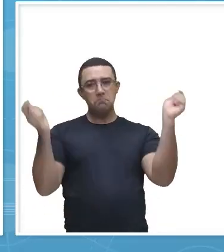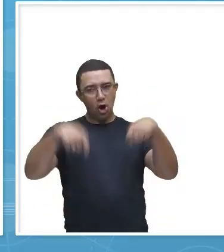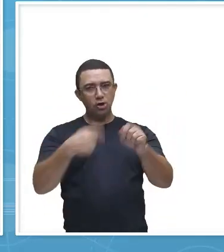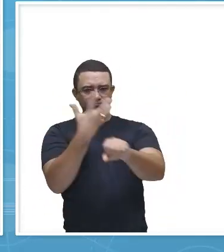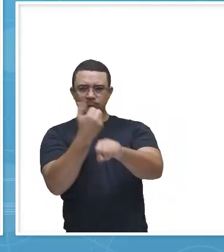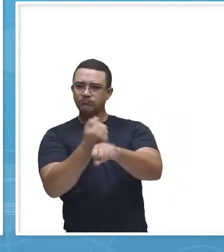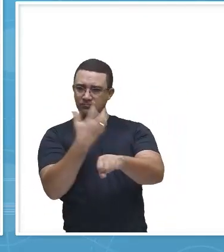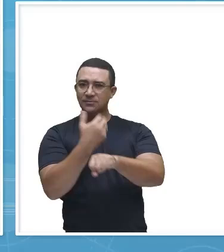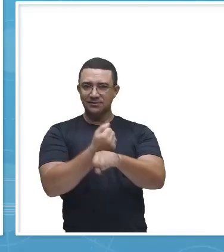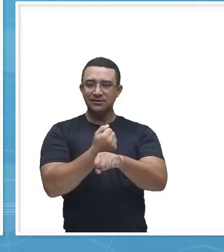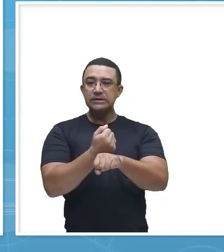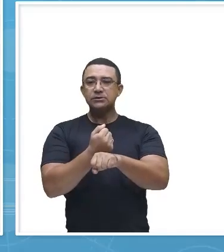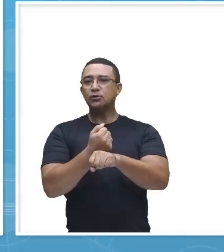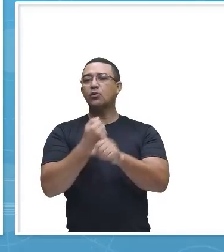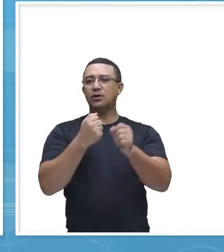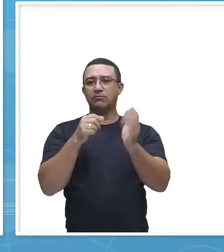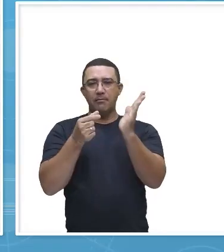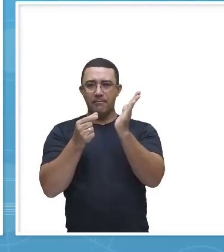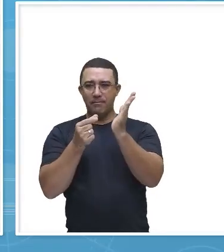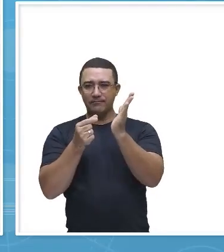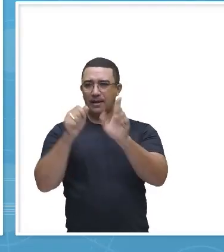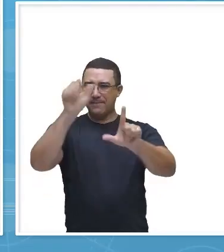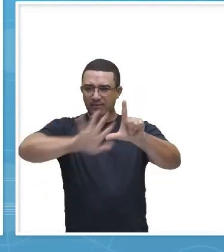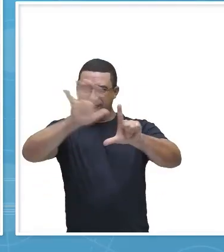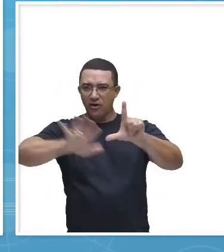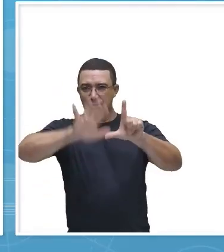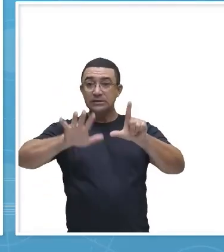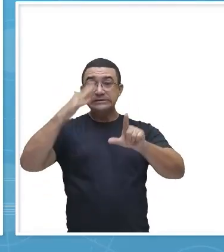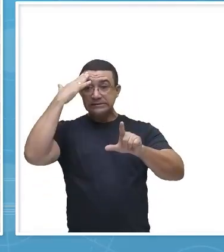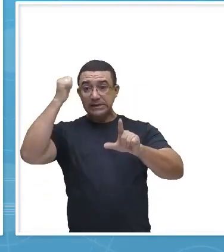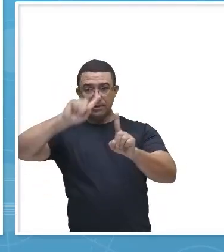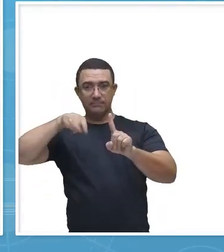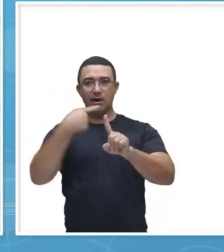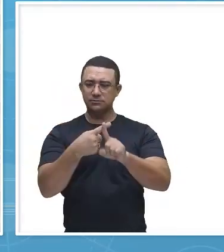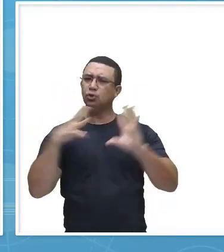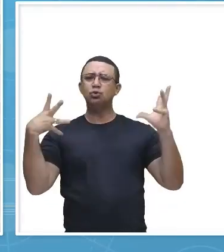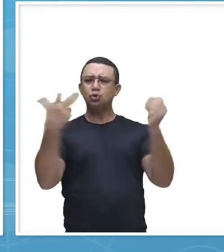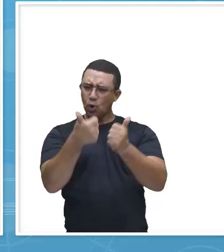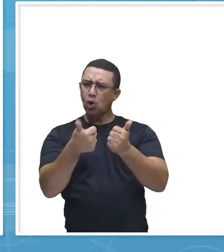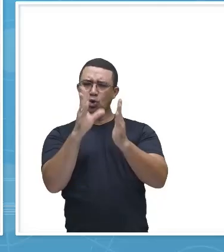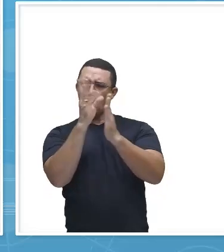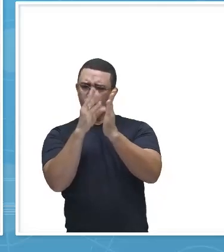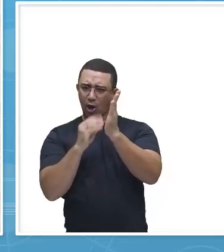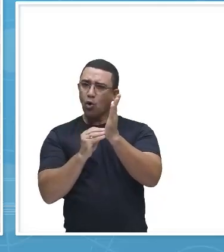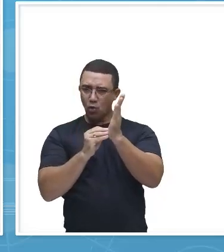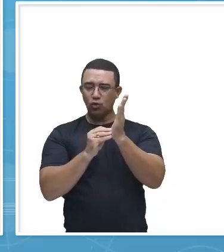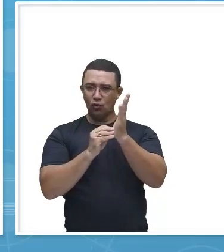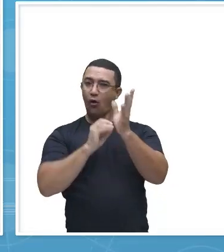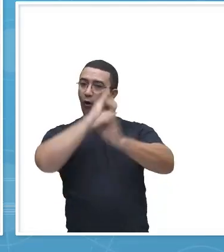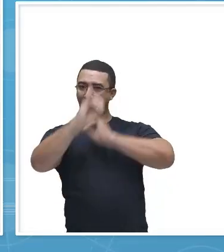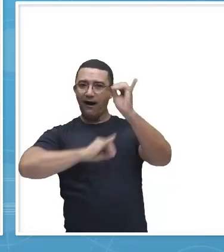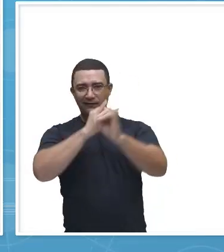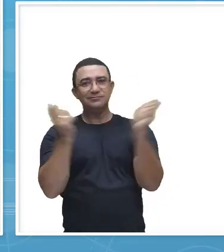pode acompanhar todo o material, você tem acesso ao conteúdo digital dessa aula e das aulas que ainda virão.